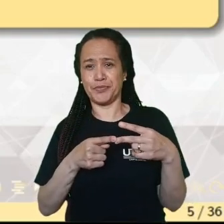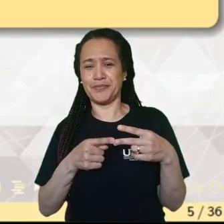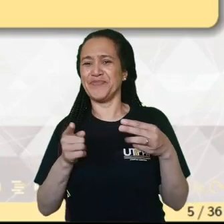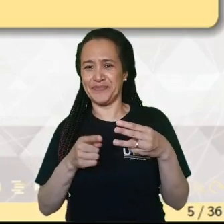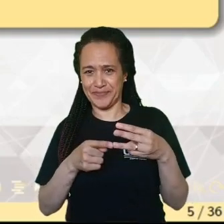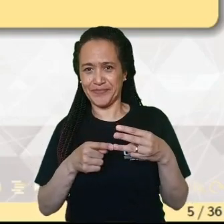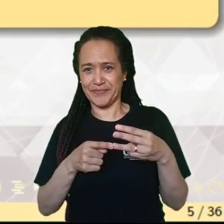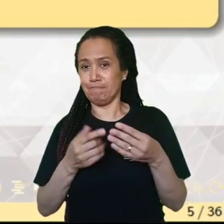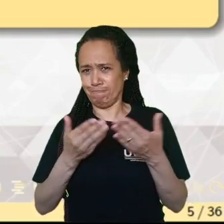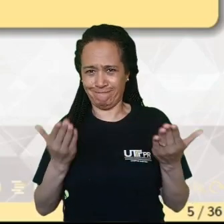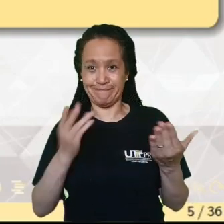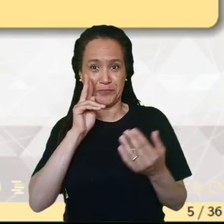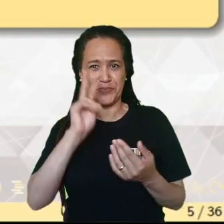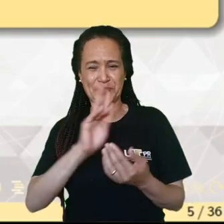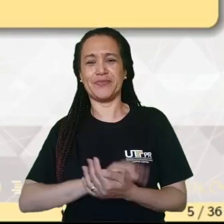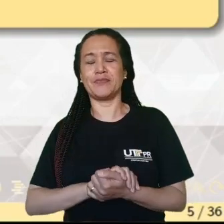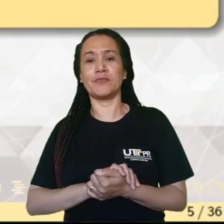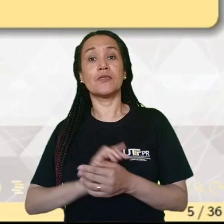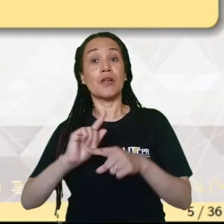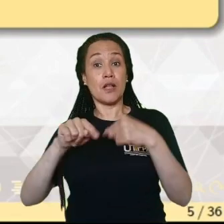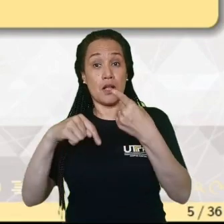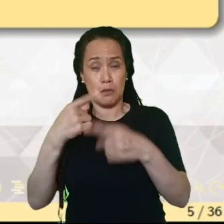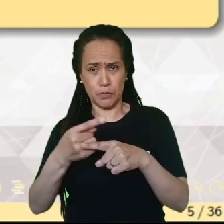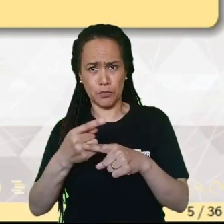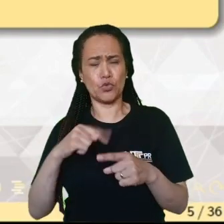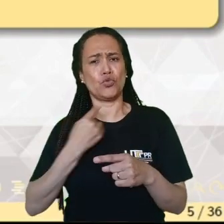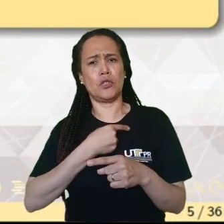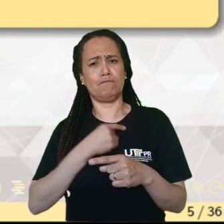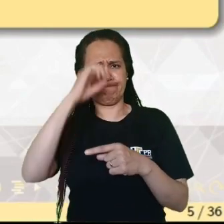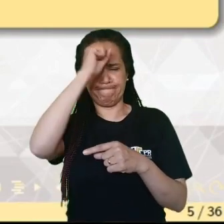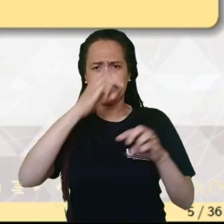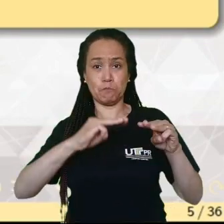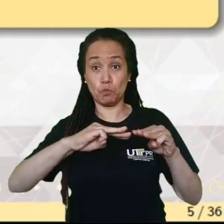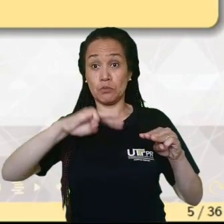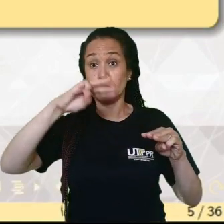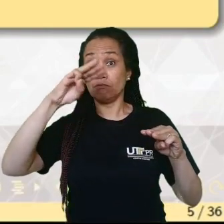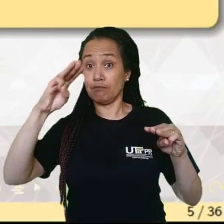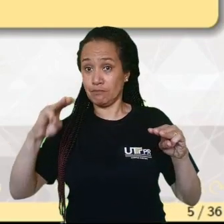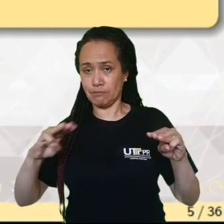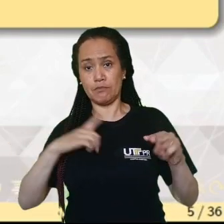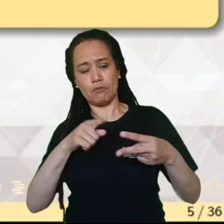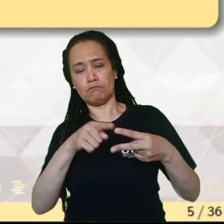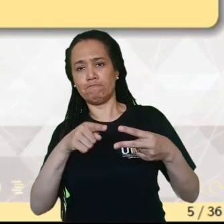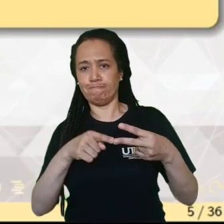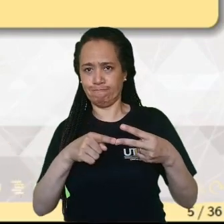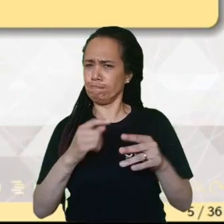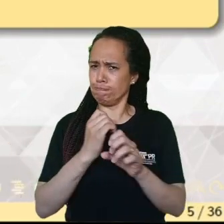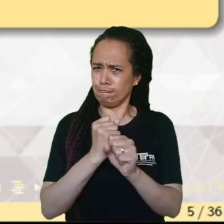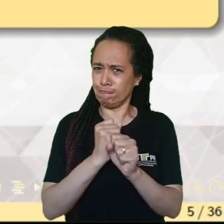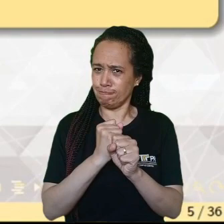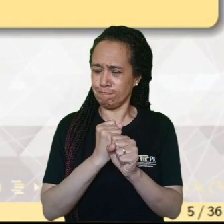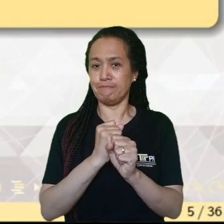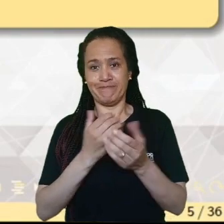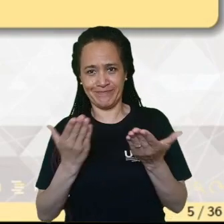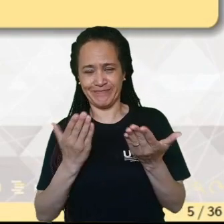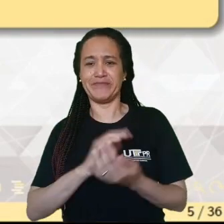aparada. Depois nós vamos entrar na mediana. A mediana existem duas formas de cálculo, o método 1, que é o indireto,